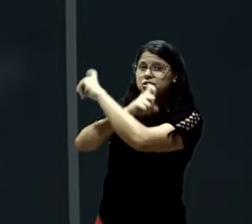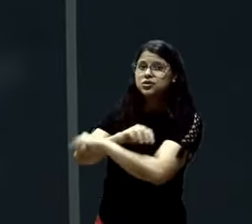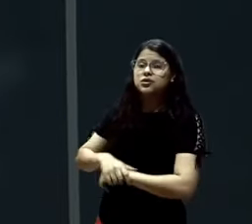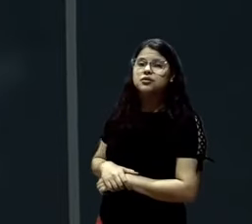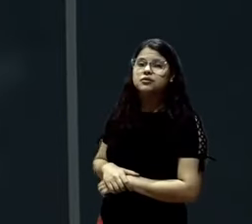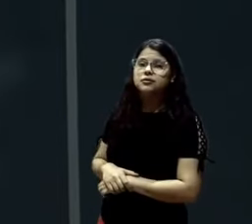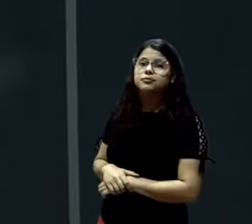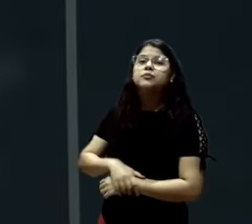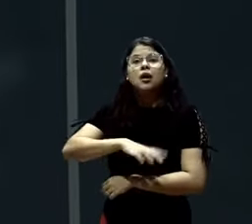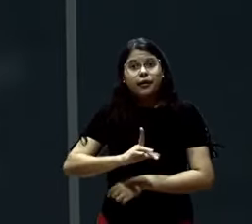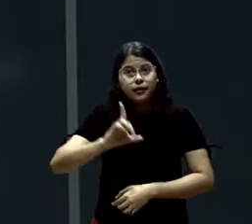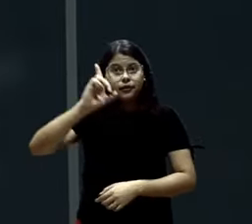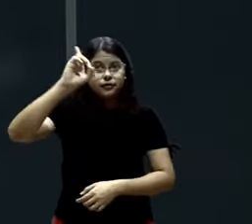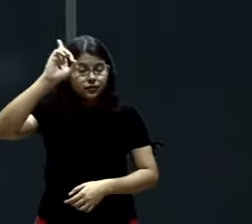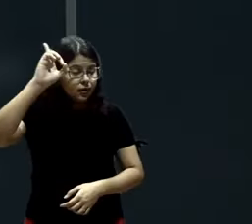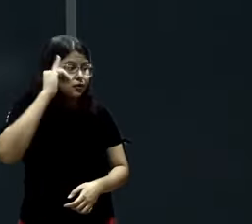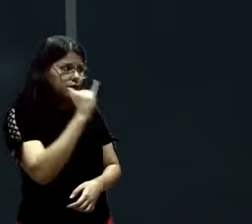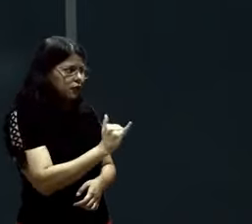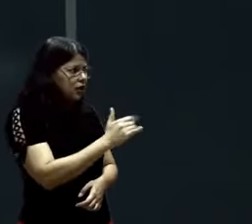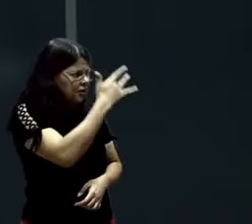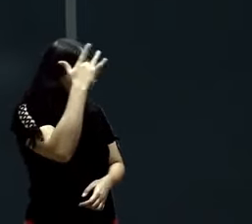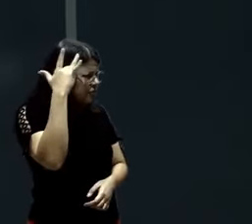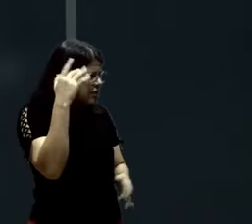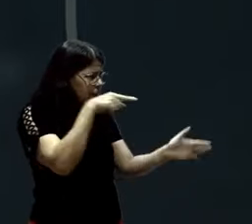alguma coisa, diz o seguinte: o eu sou te enviou.